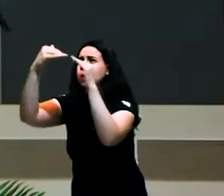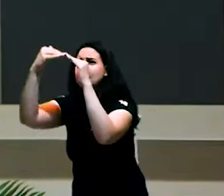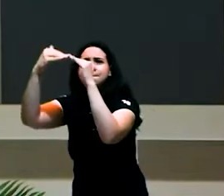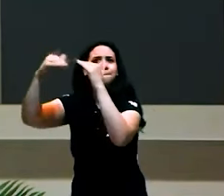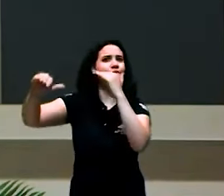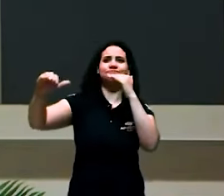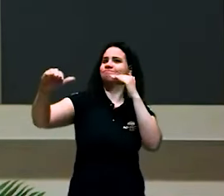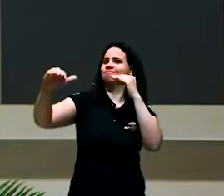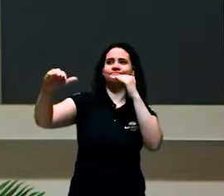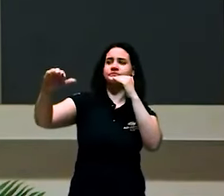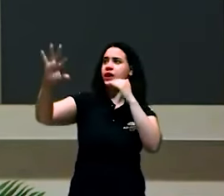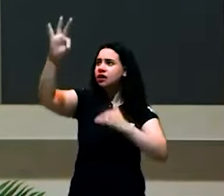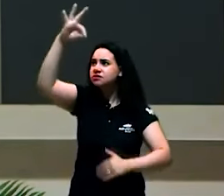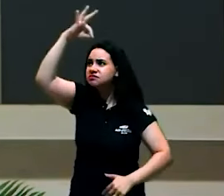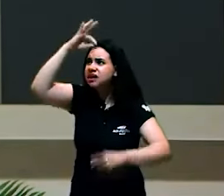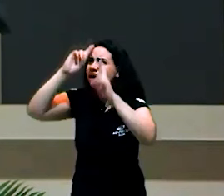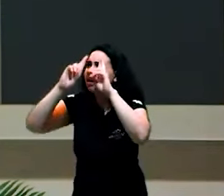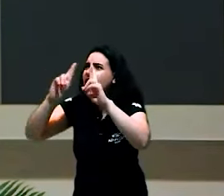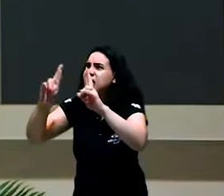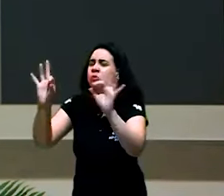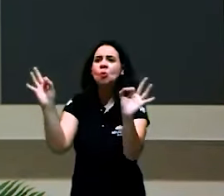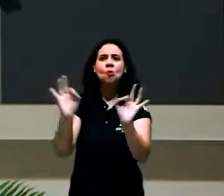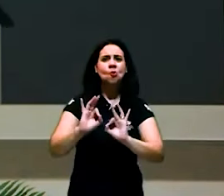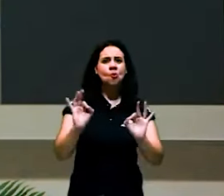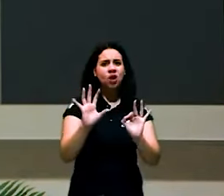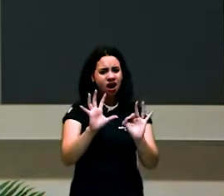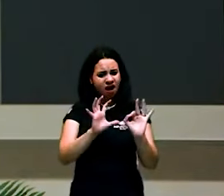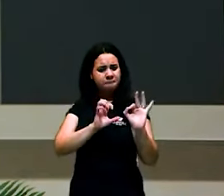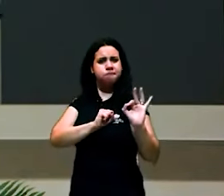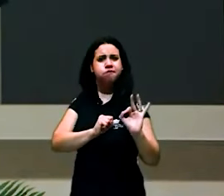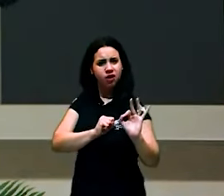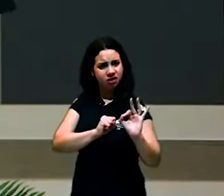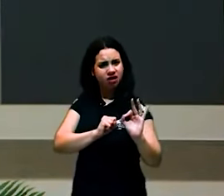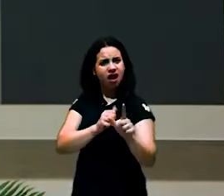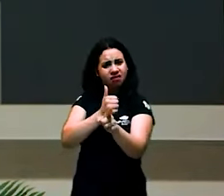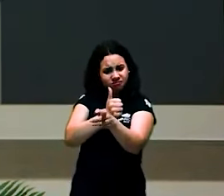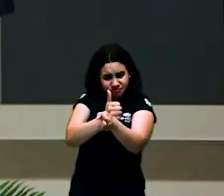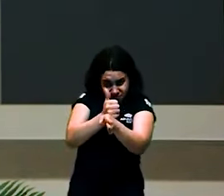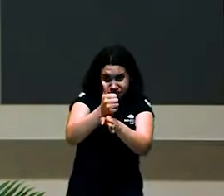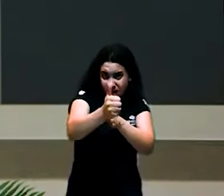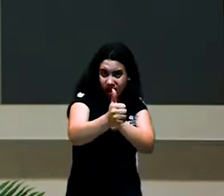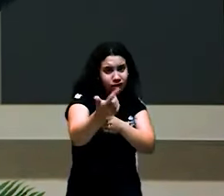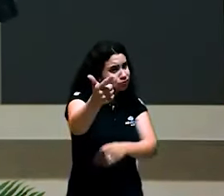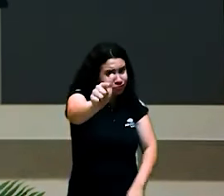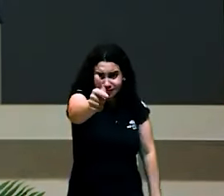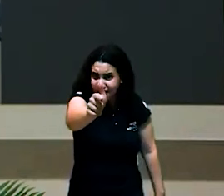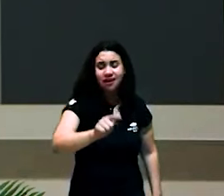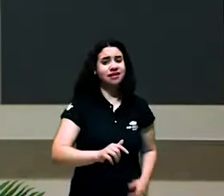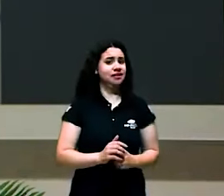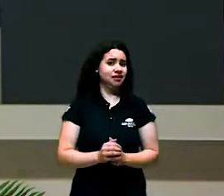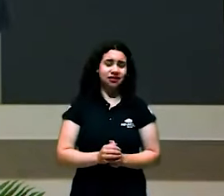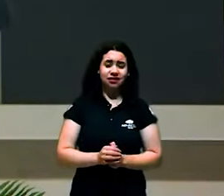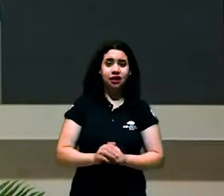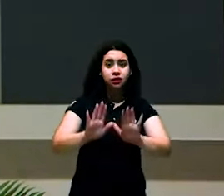nem respeito tem, nem amor tem, nem prudência, mas o Espírito Santo tem amor, é prudente e